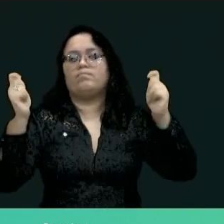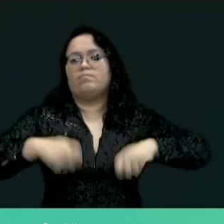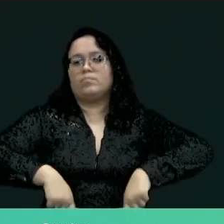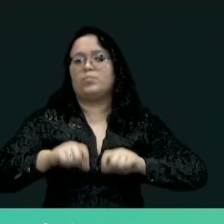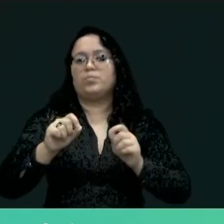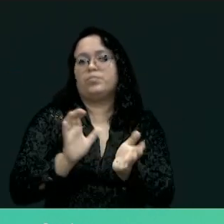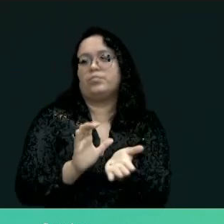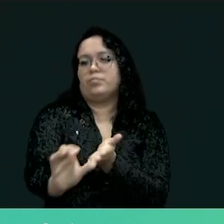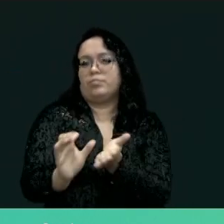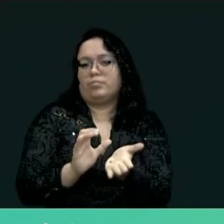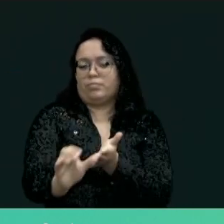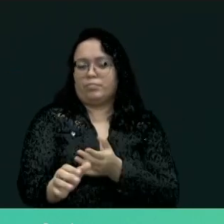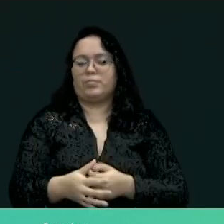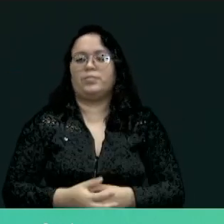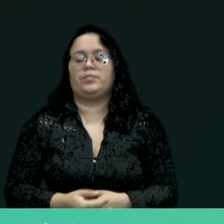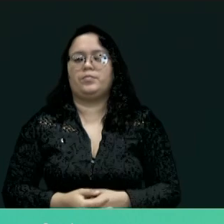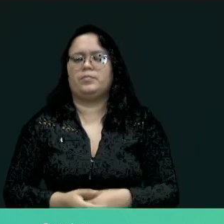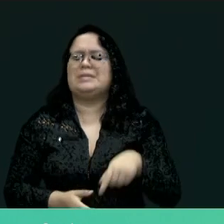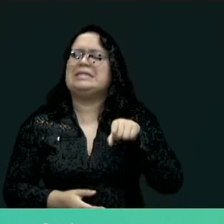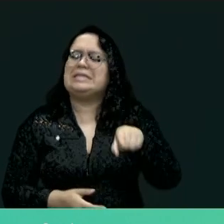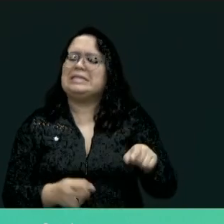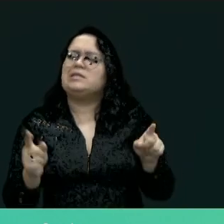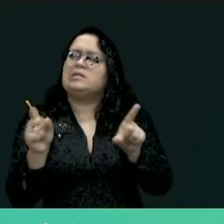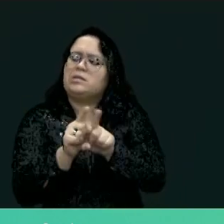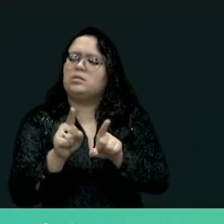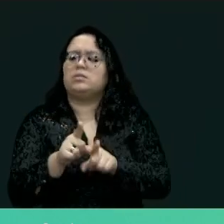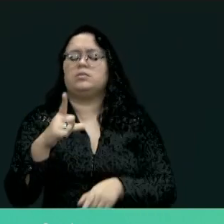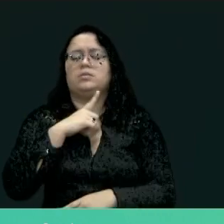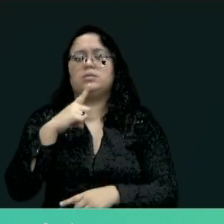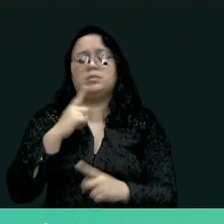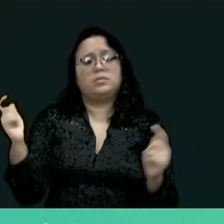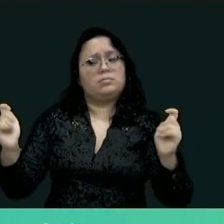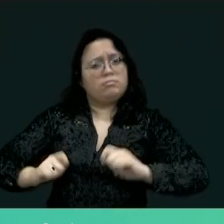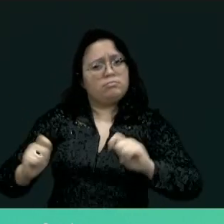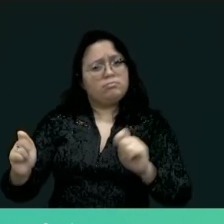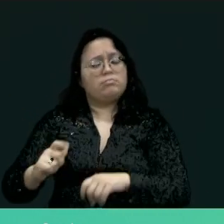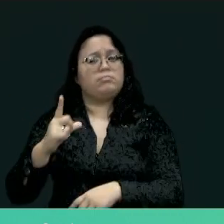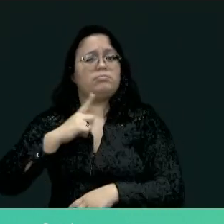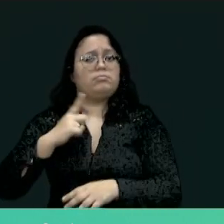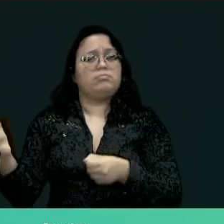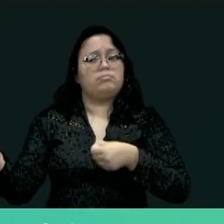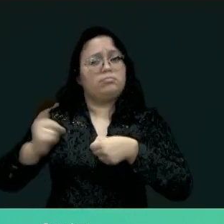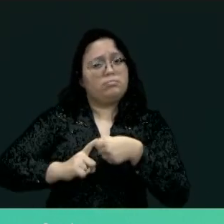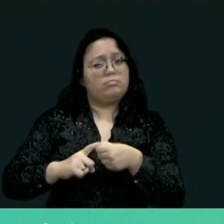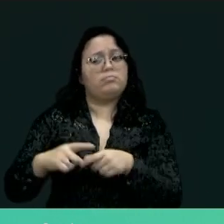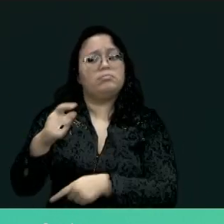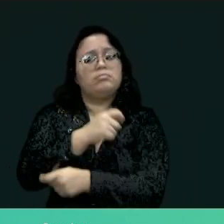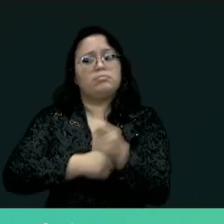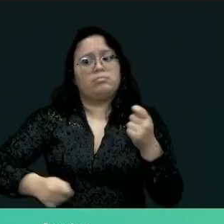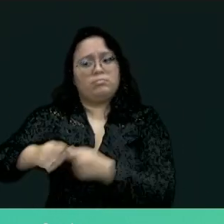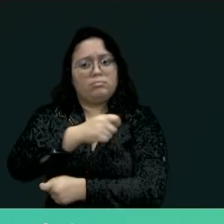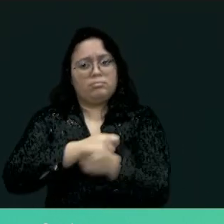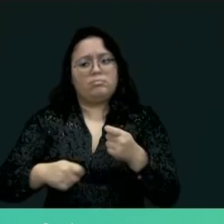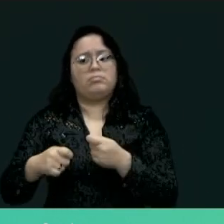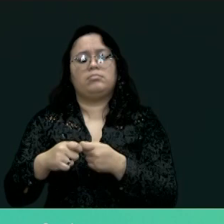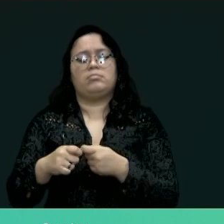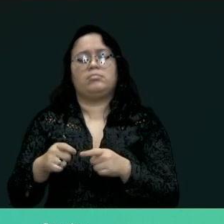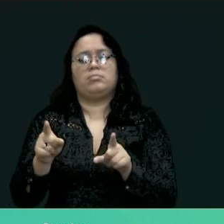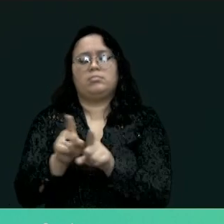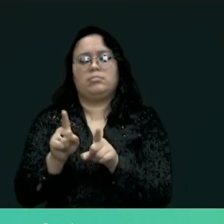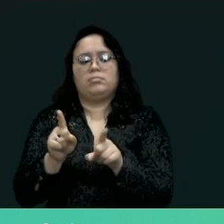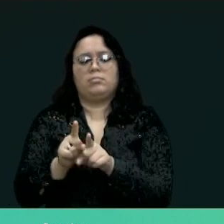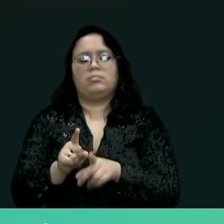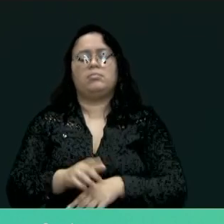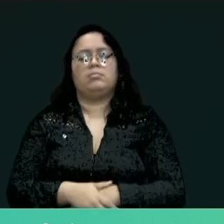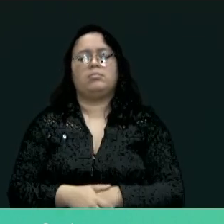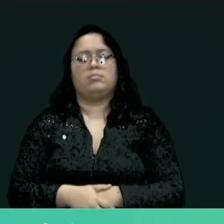possibilidade de investimentos. Além disso, nós temos a possibilidade de uma retomada econômica a partir dos investimentos no setor